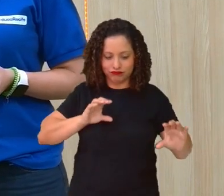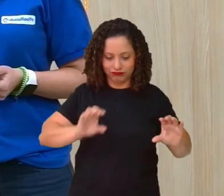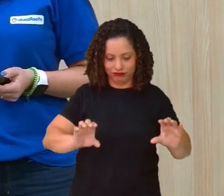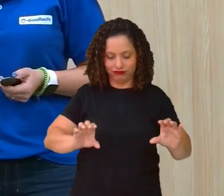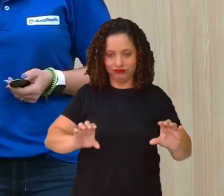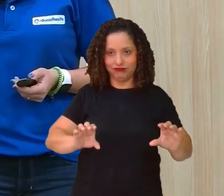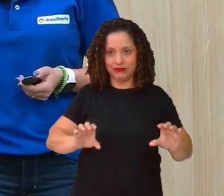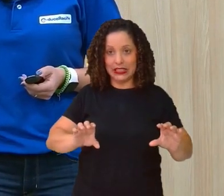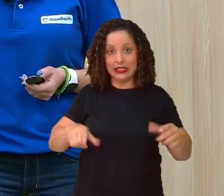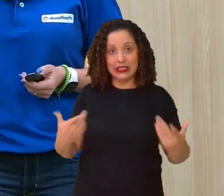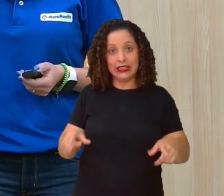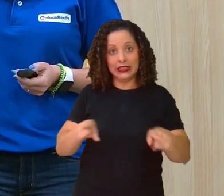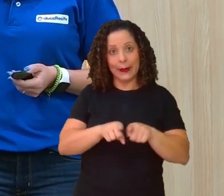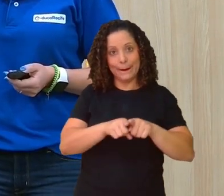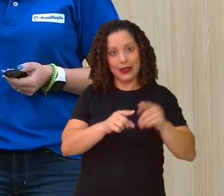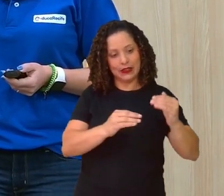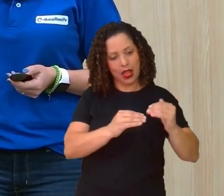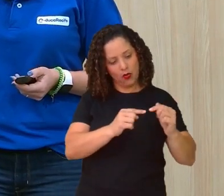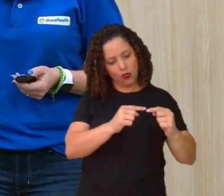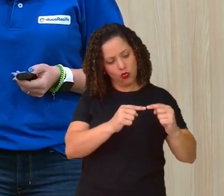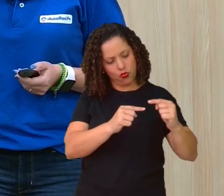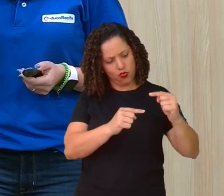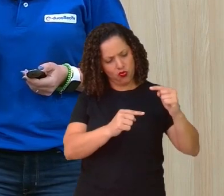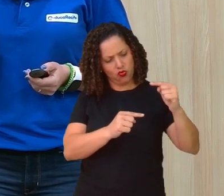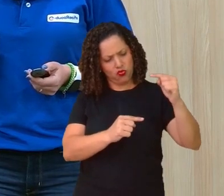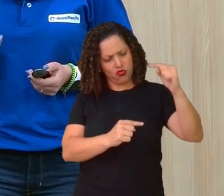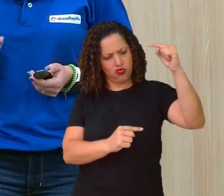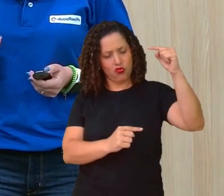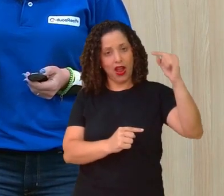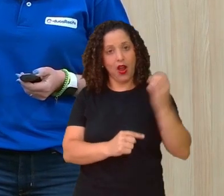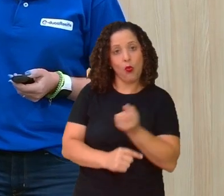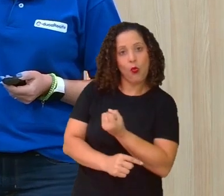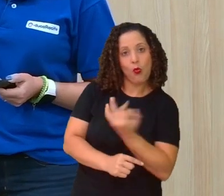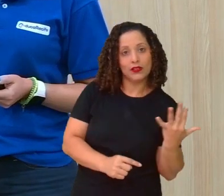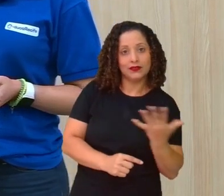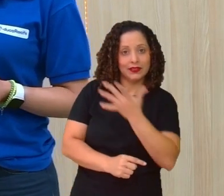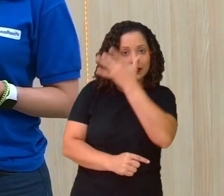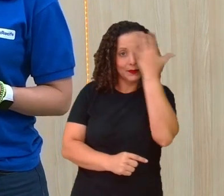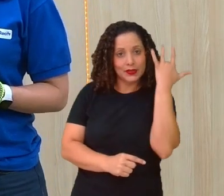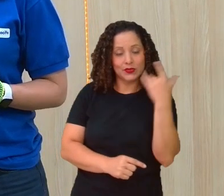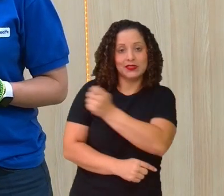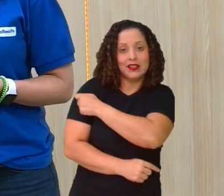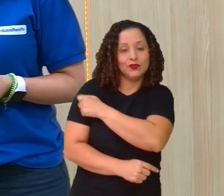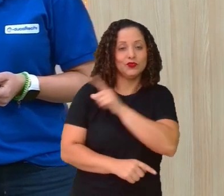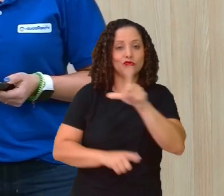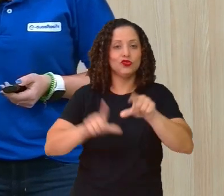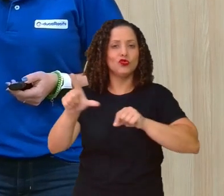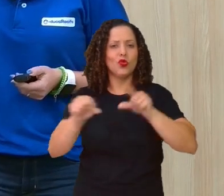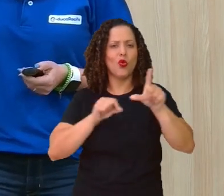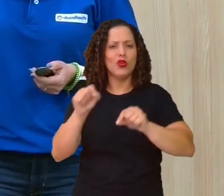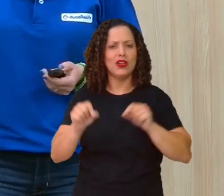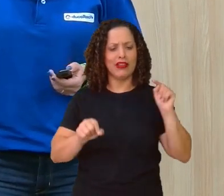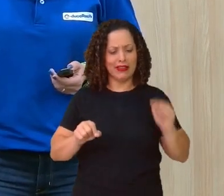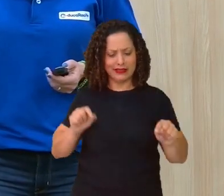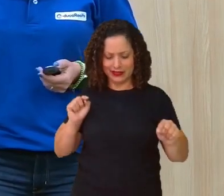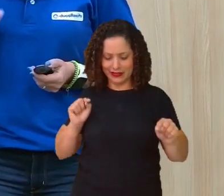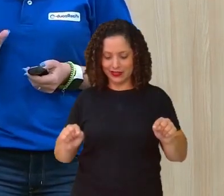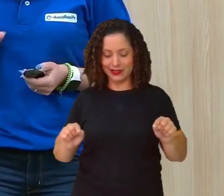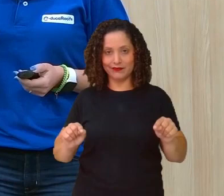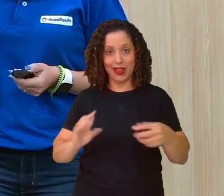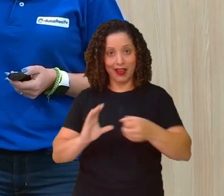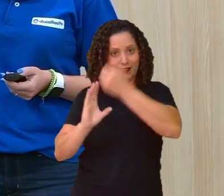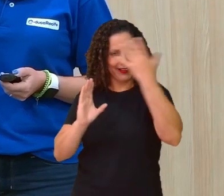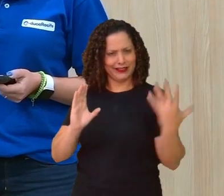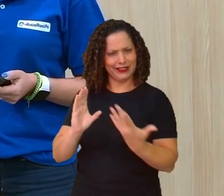quantidade de estudantes, né, que escolheram cada lanche desses. Então, sabendo dessas características